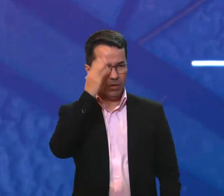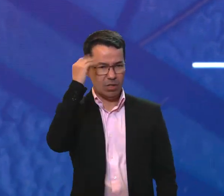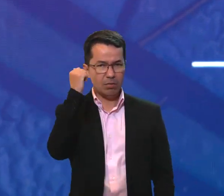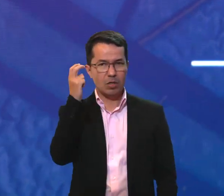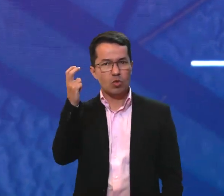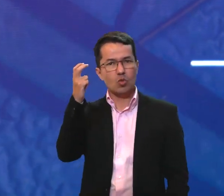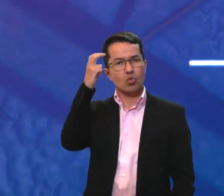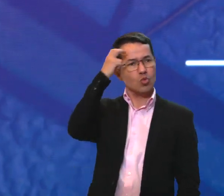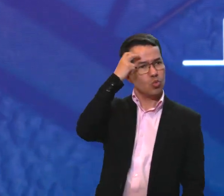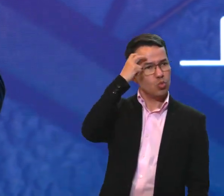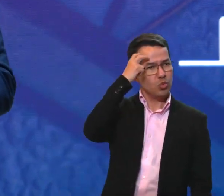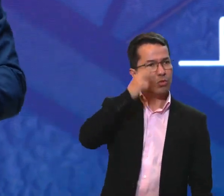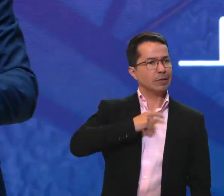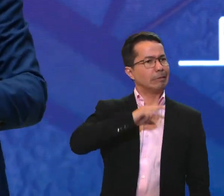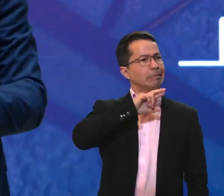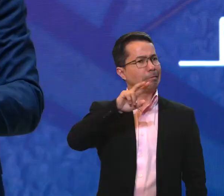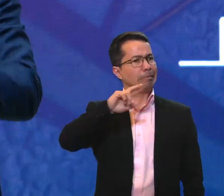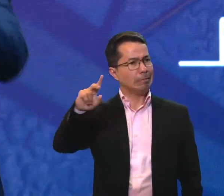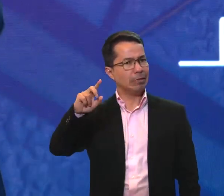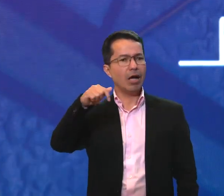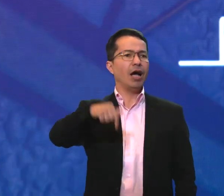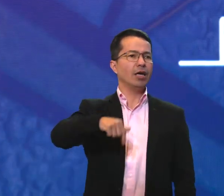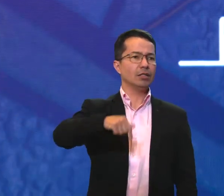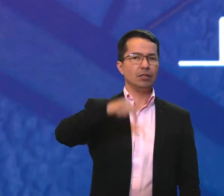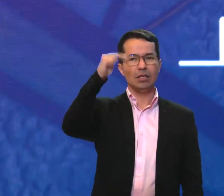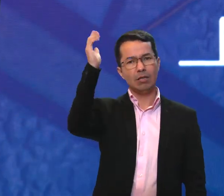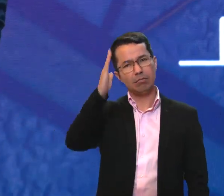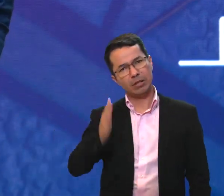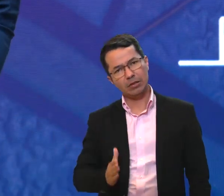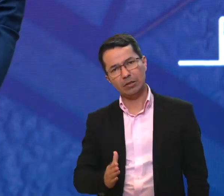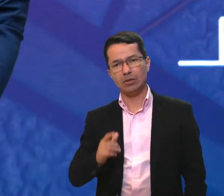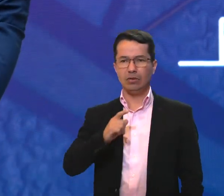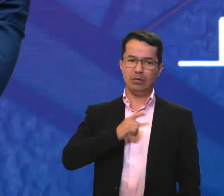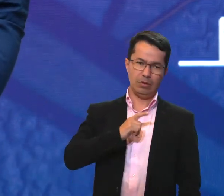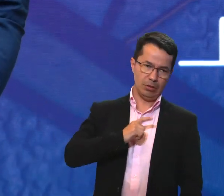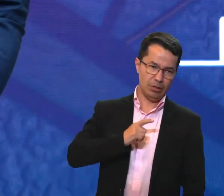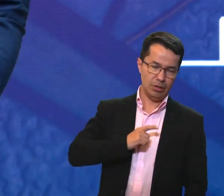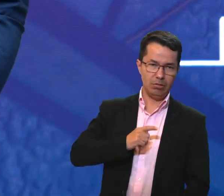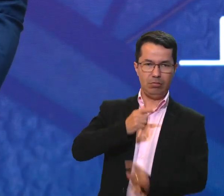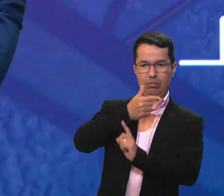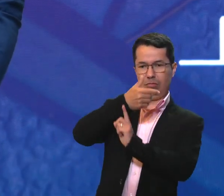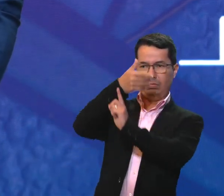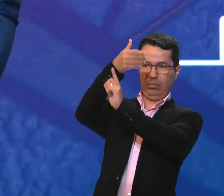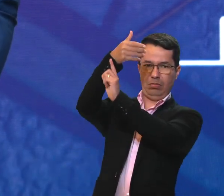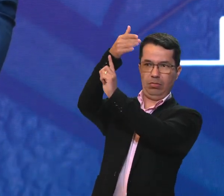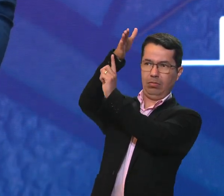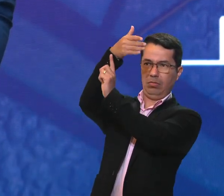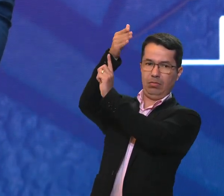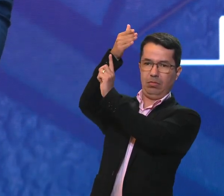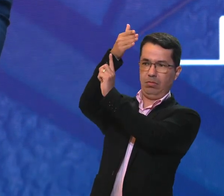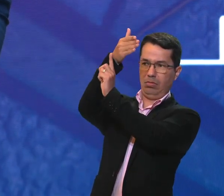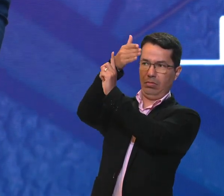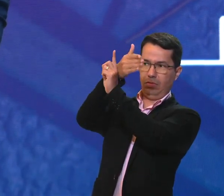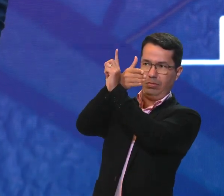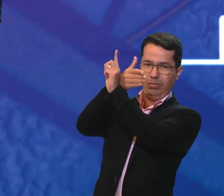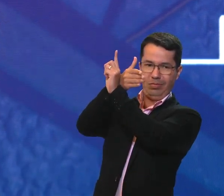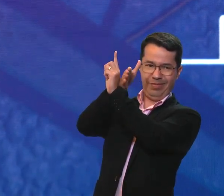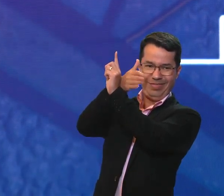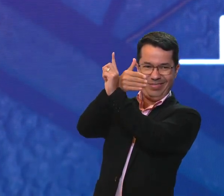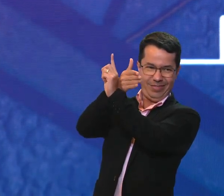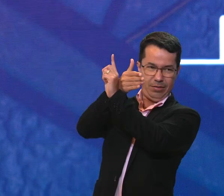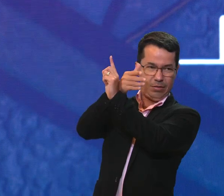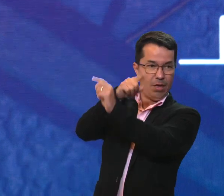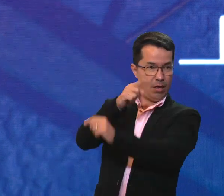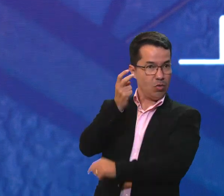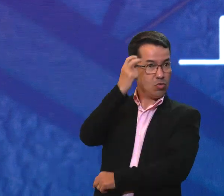Aqui no Brasil a gente deixa talvez a bandeira meio mastro. Ou então, antes do